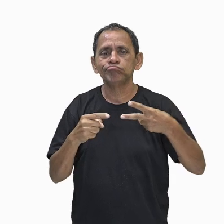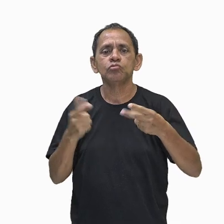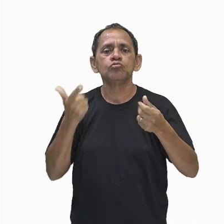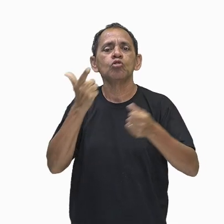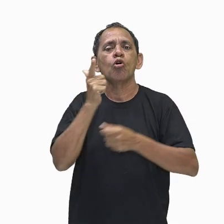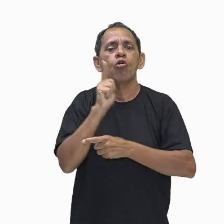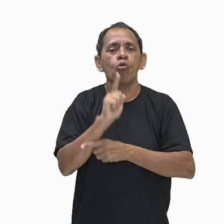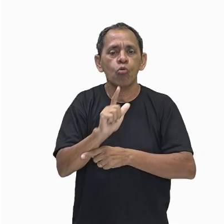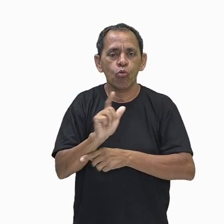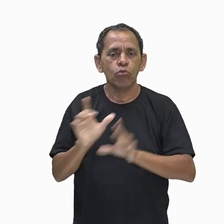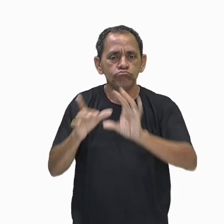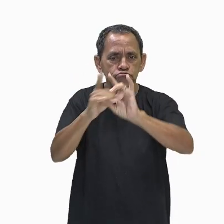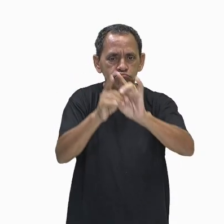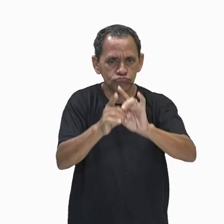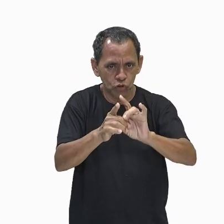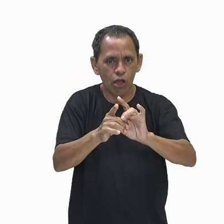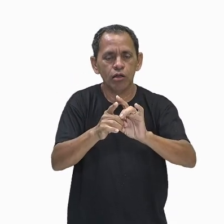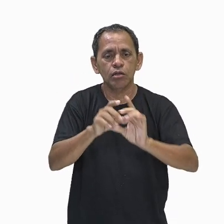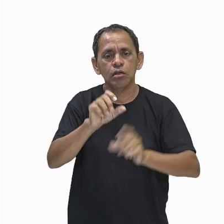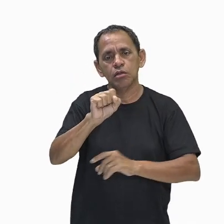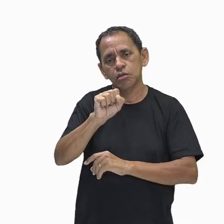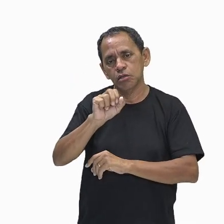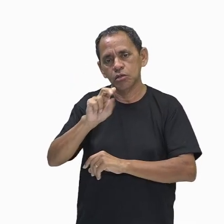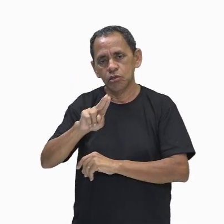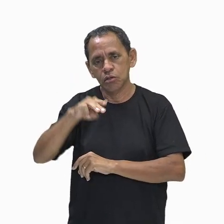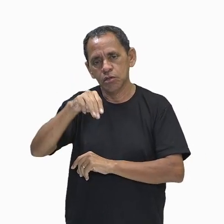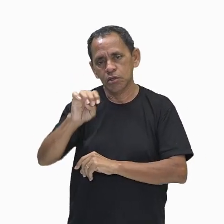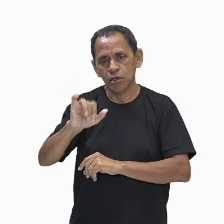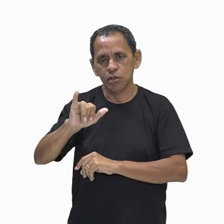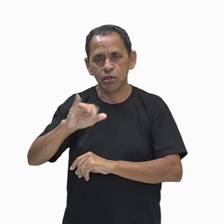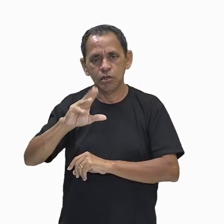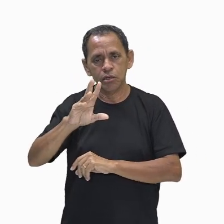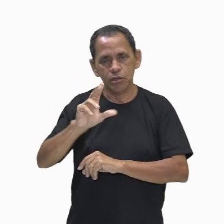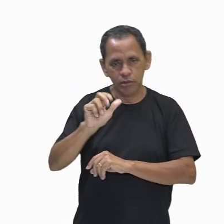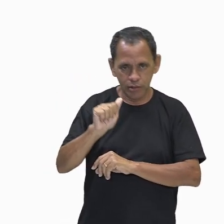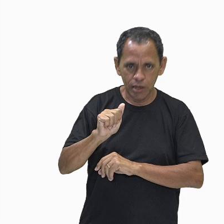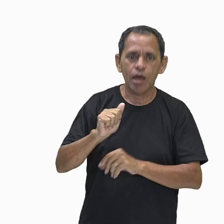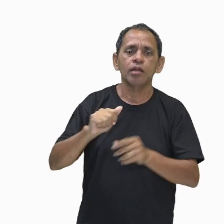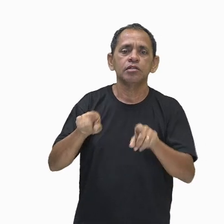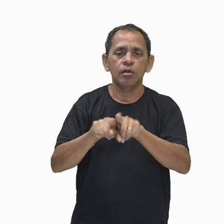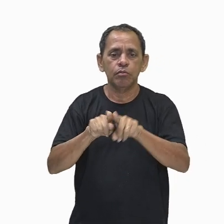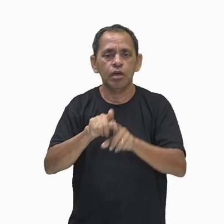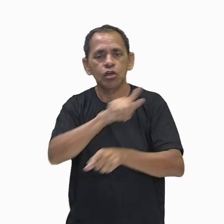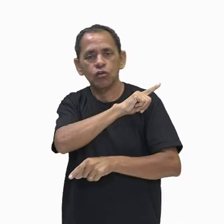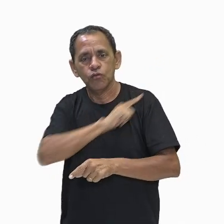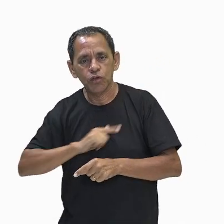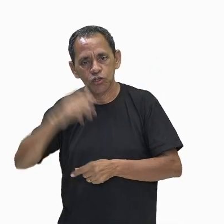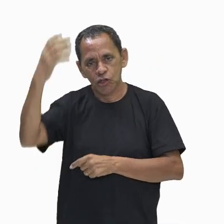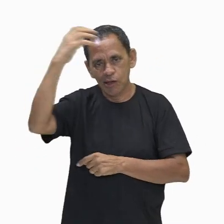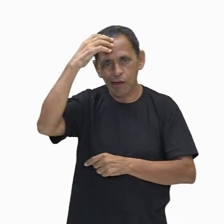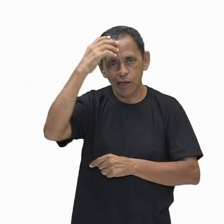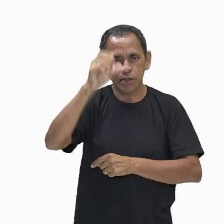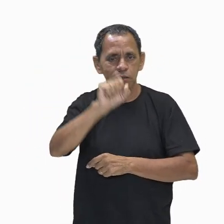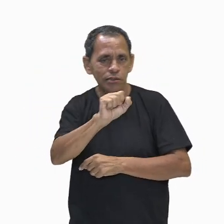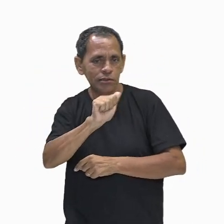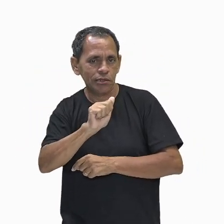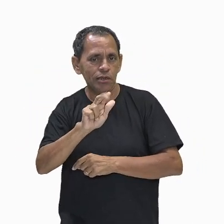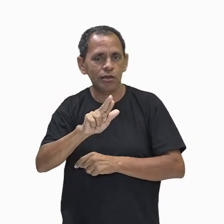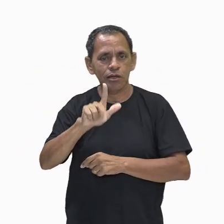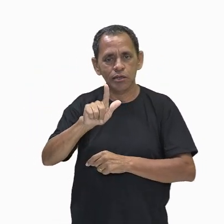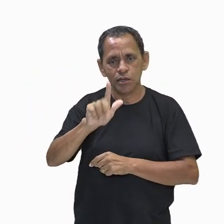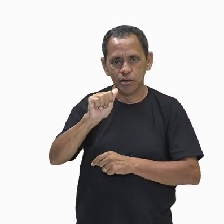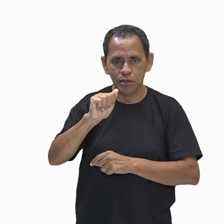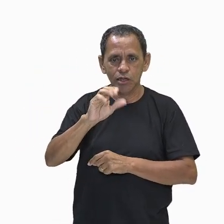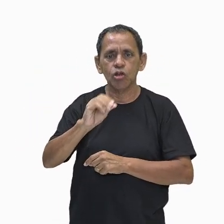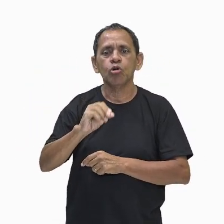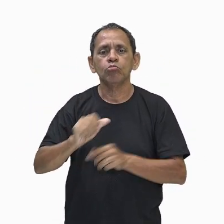unificaram as cidades sumérias sob o comando do rei Sargão I, por volta de 2350 a.C., fundaram o